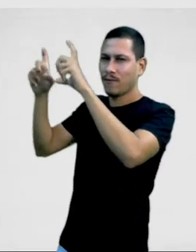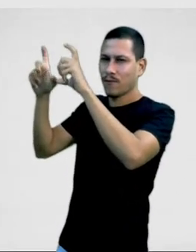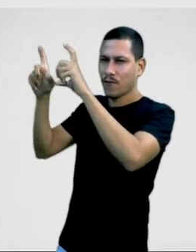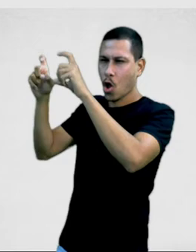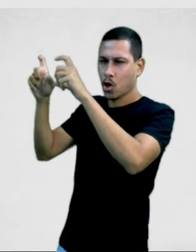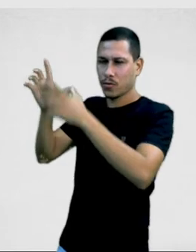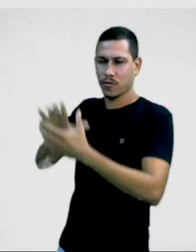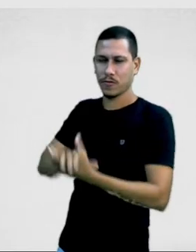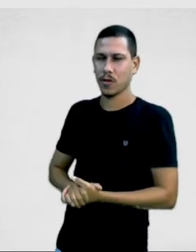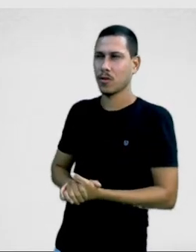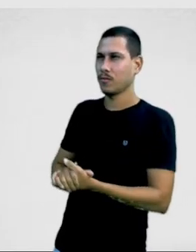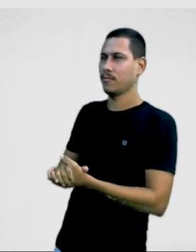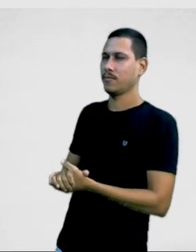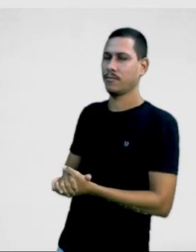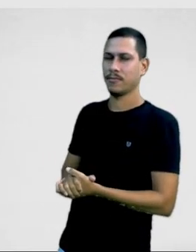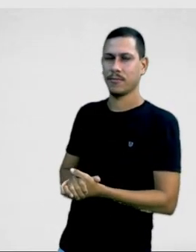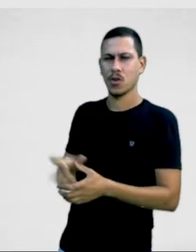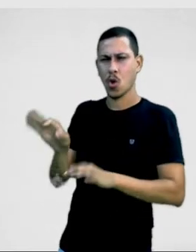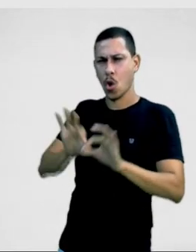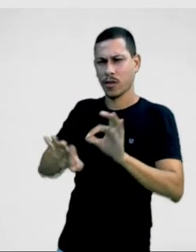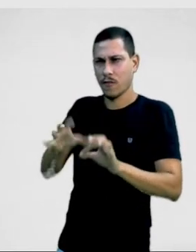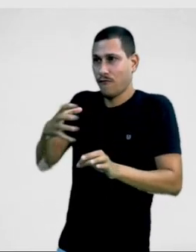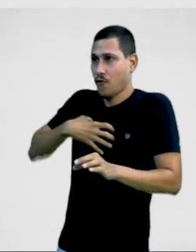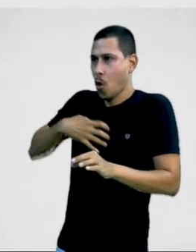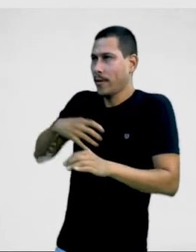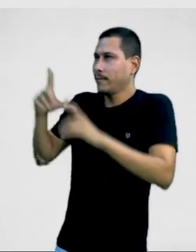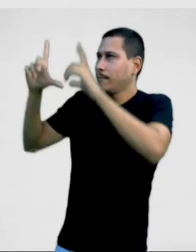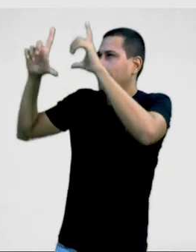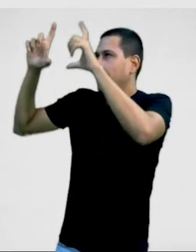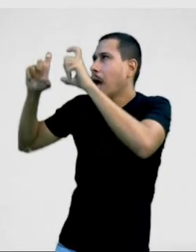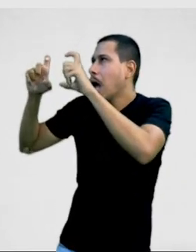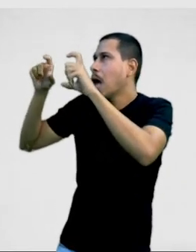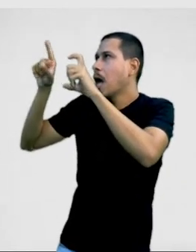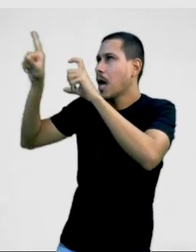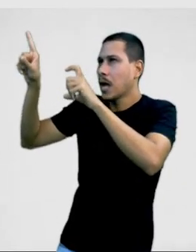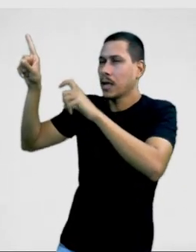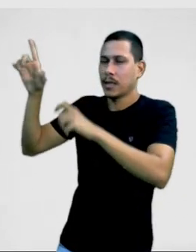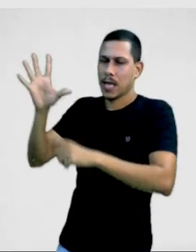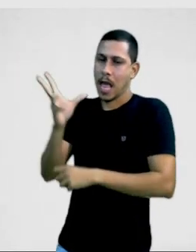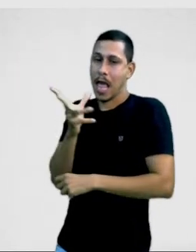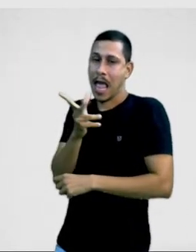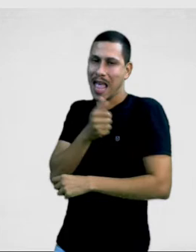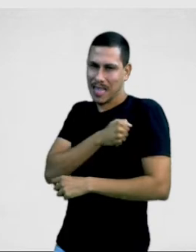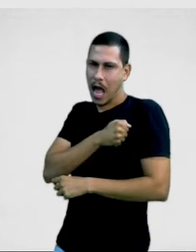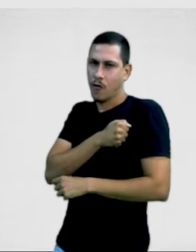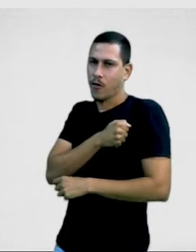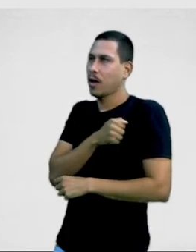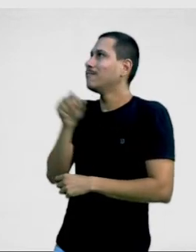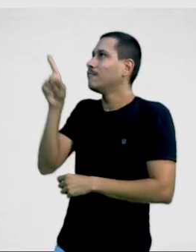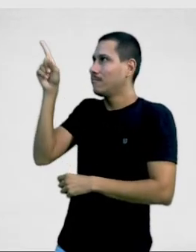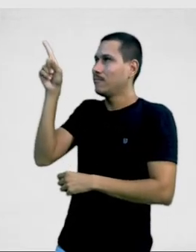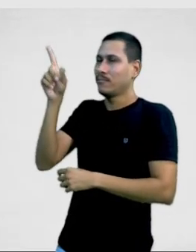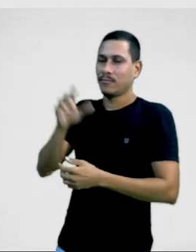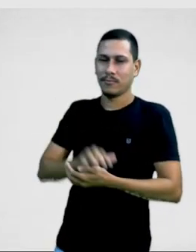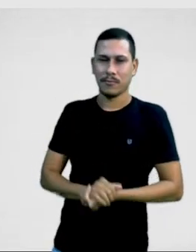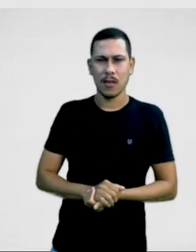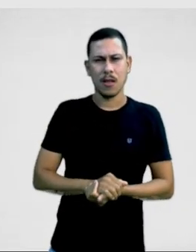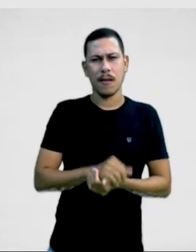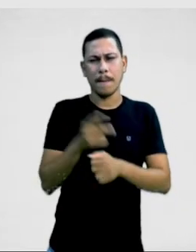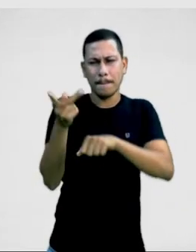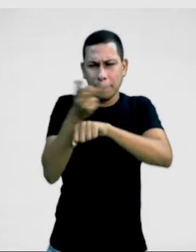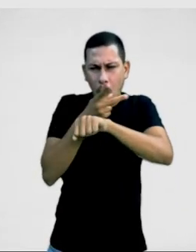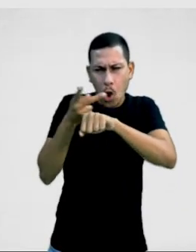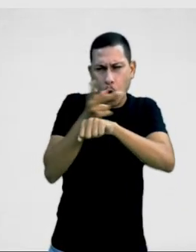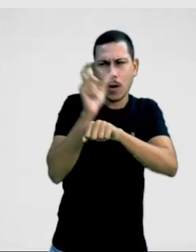um print dessa tela, arrumem um meio de salvar esse caça-palavras e